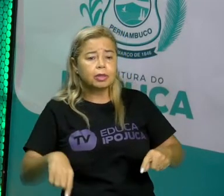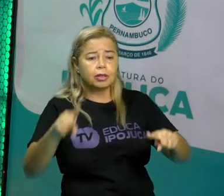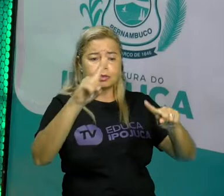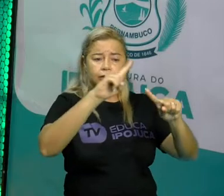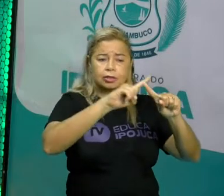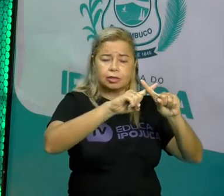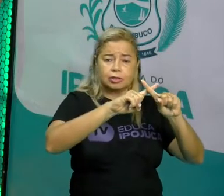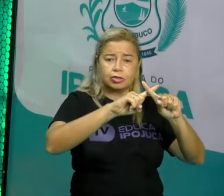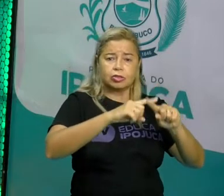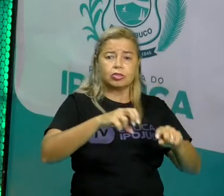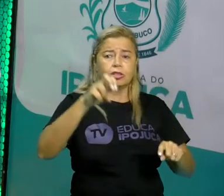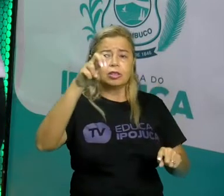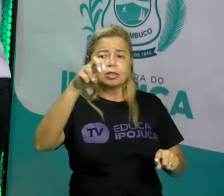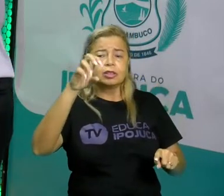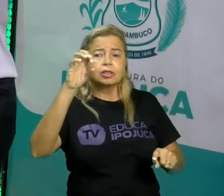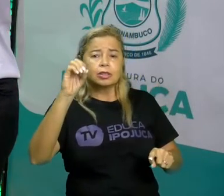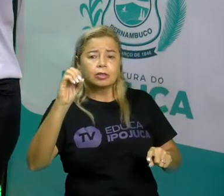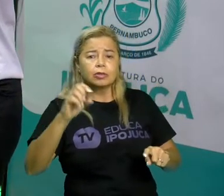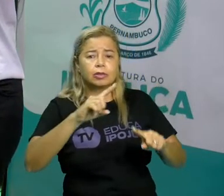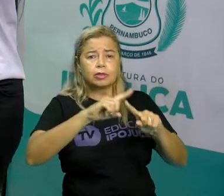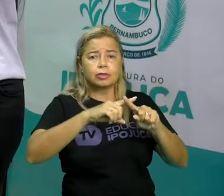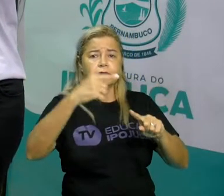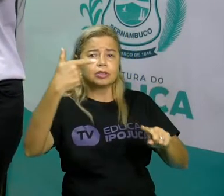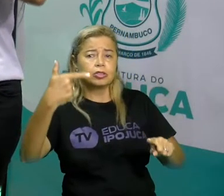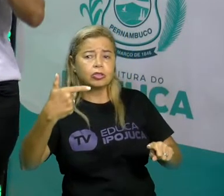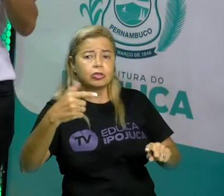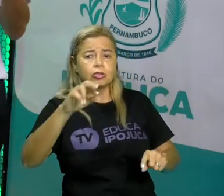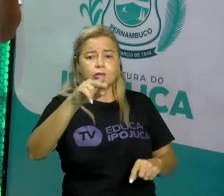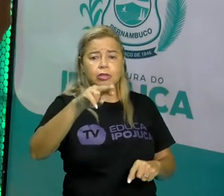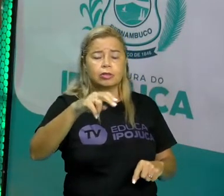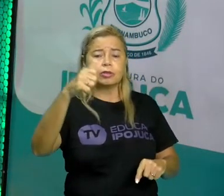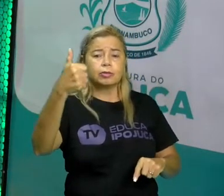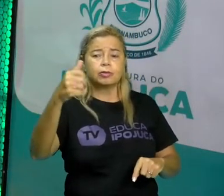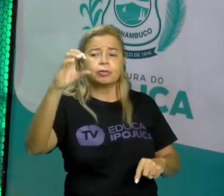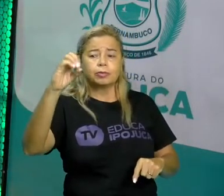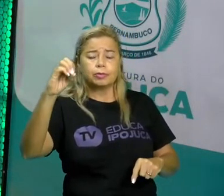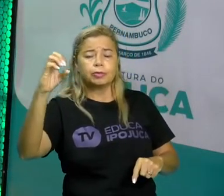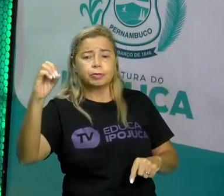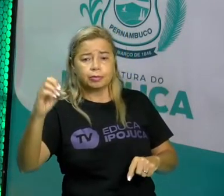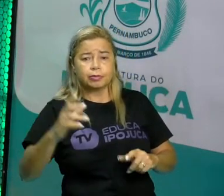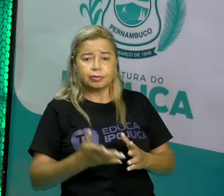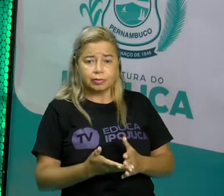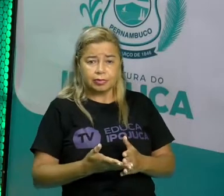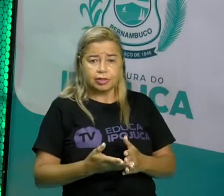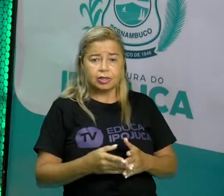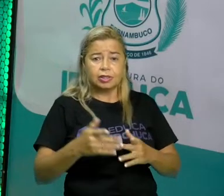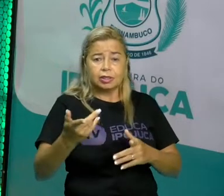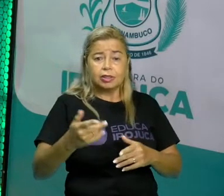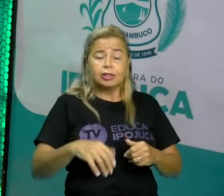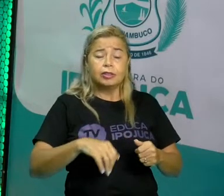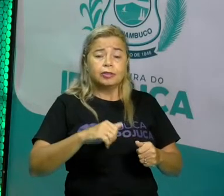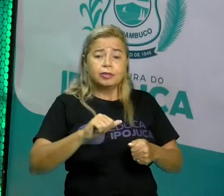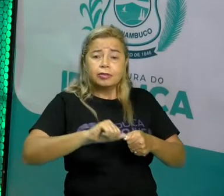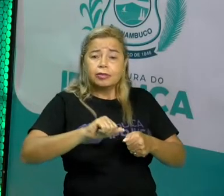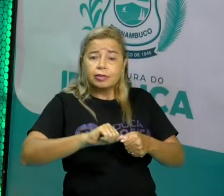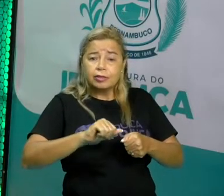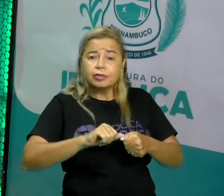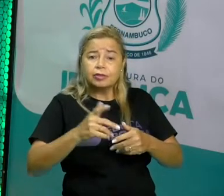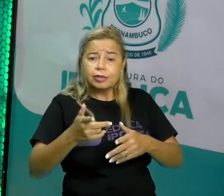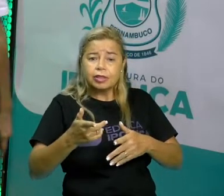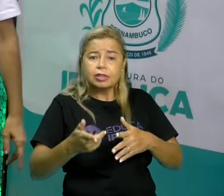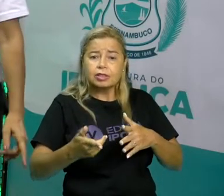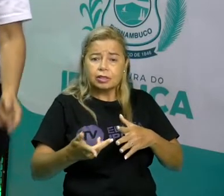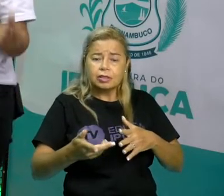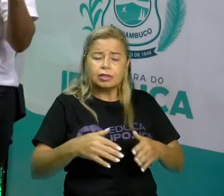50 é 100, que a gente multiplica, divide e vai fazendo esse joguinho na nossa mente para